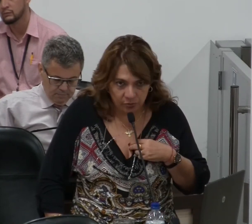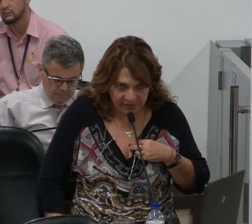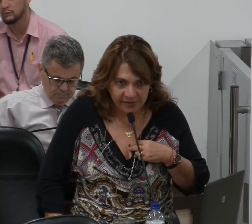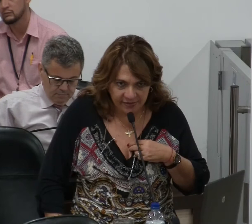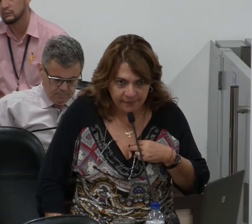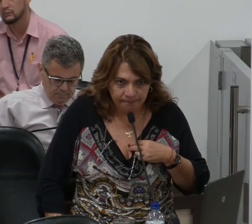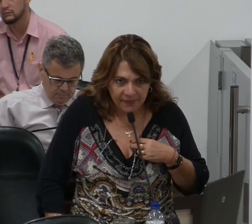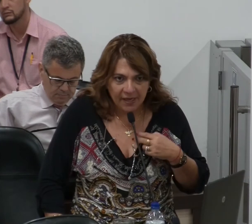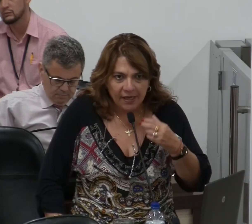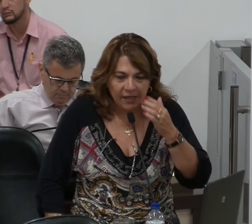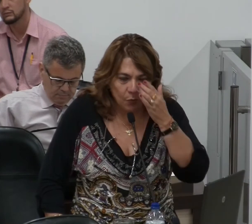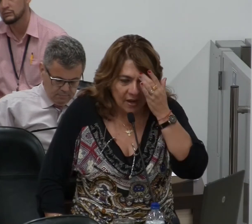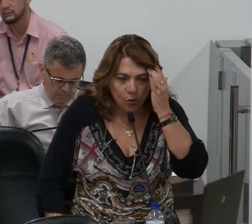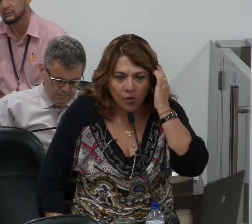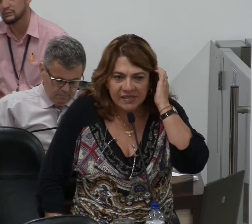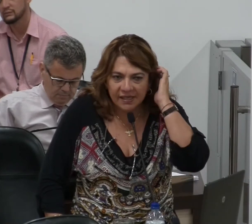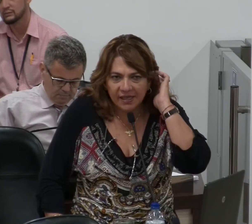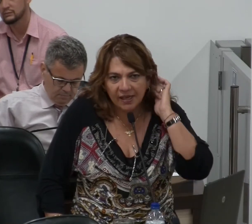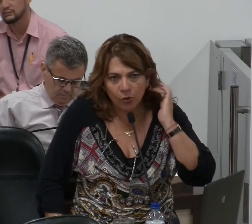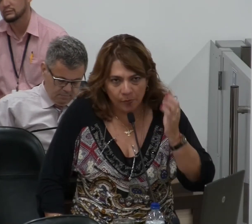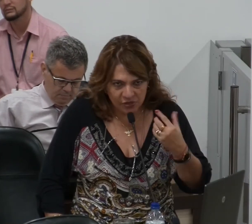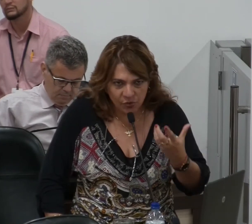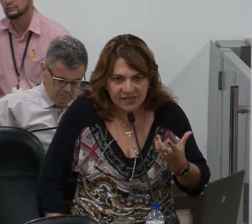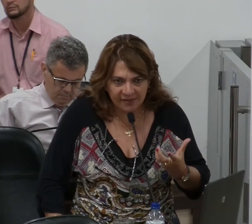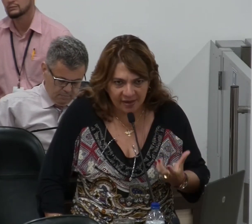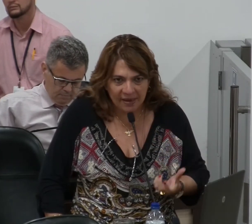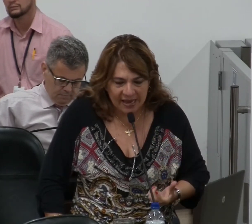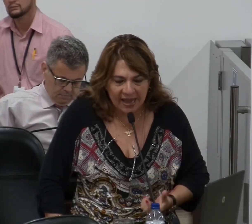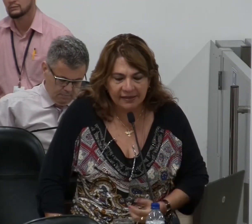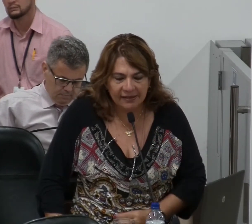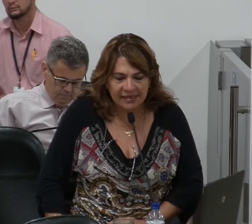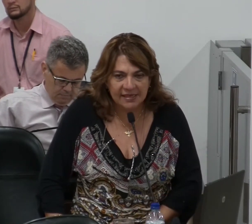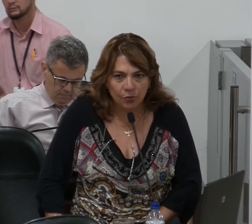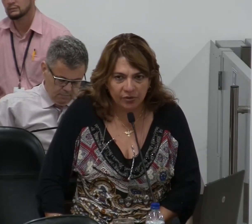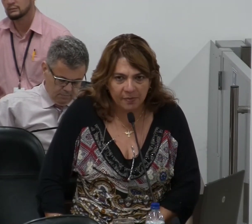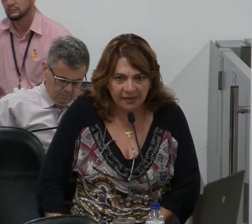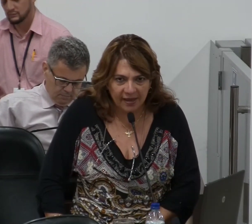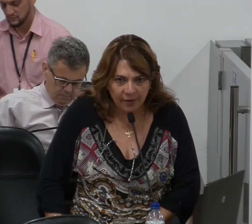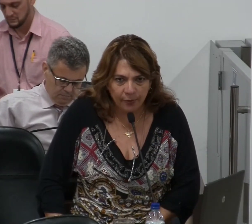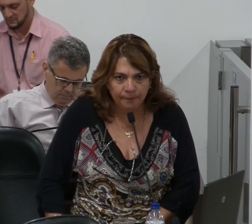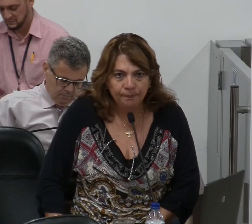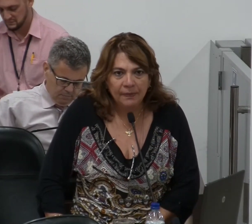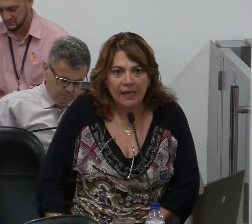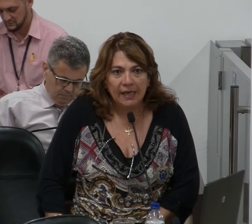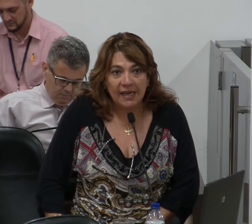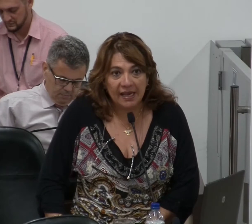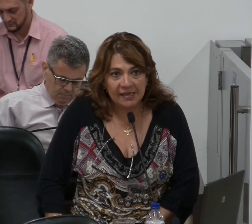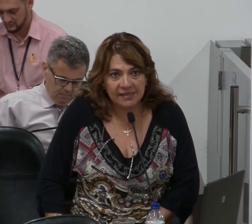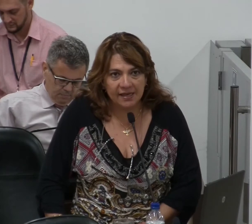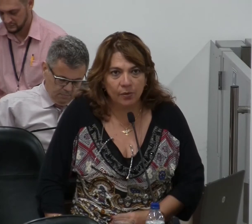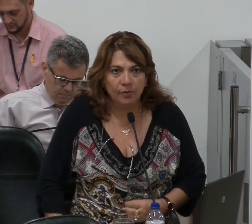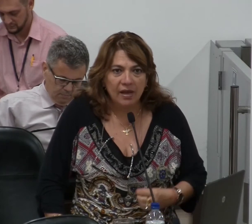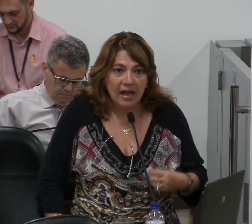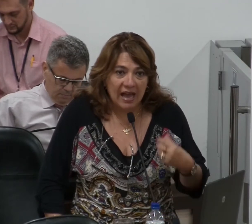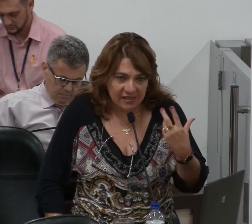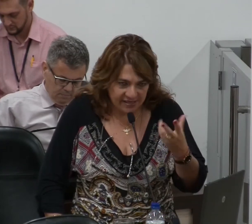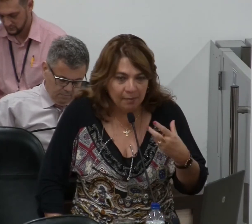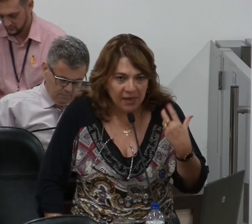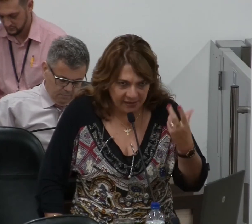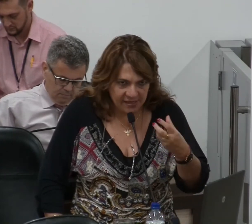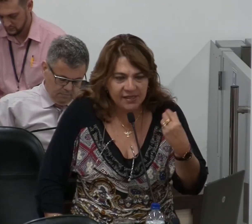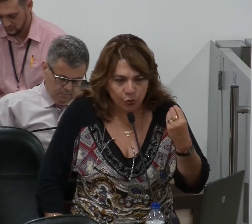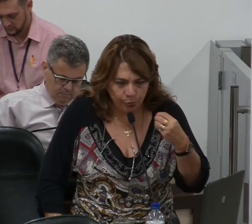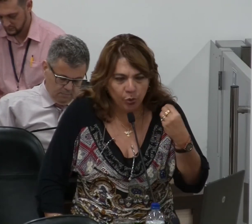de faltas. E uma coisa que começou a ser trabalhada na saúde mental, em relação